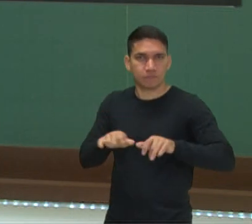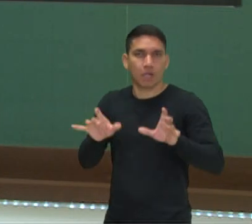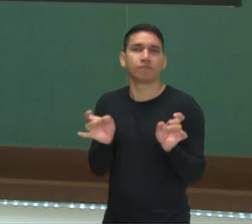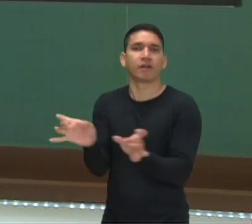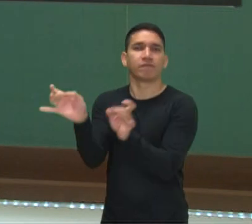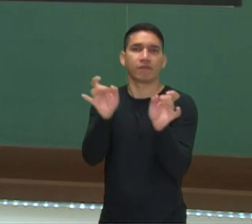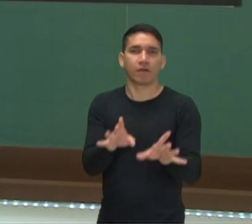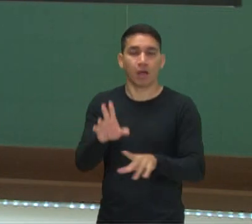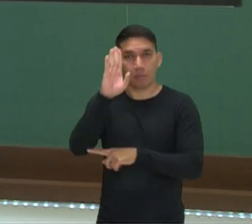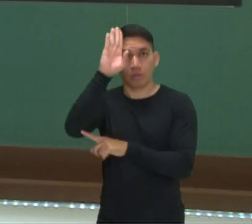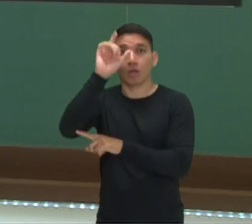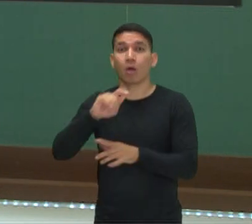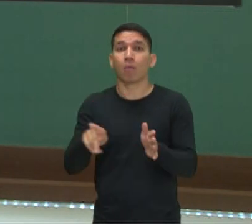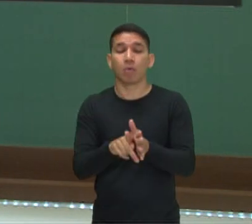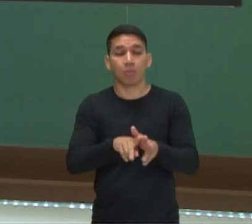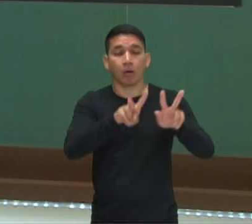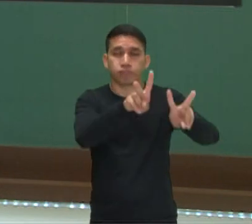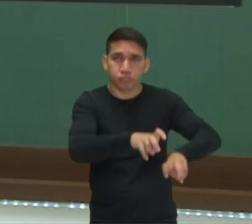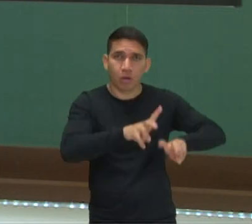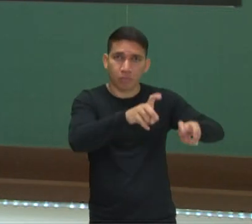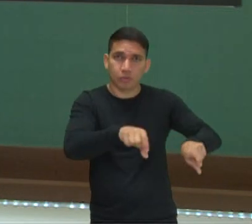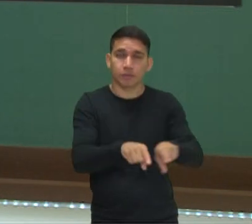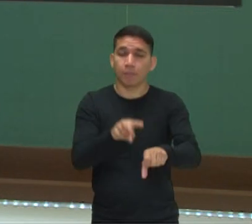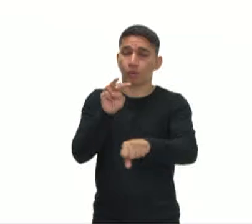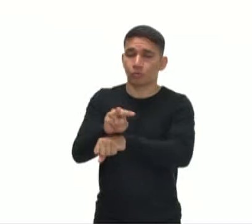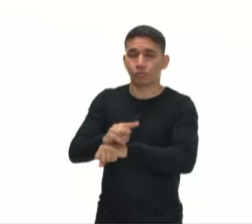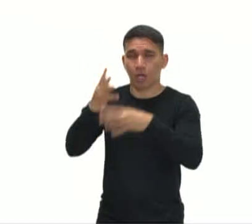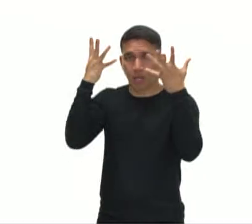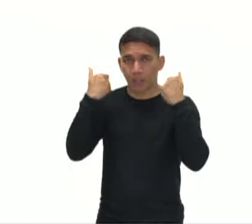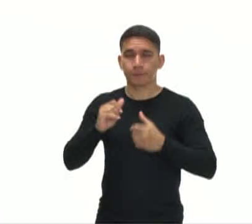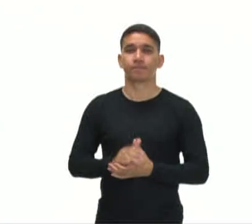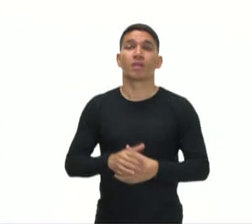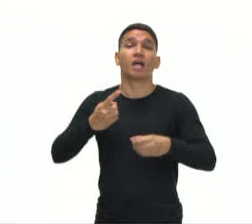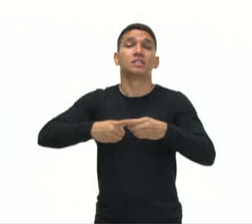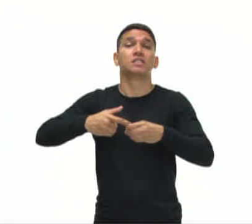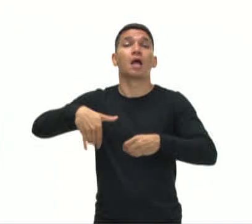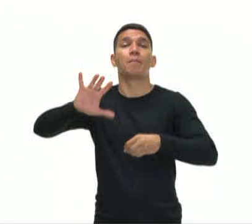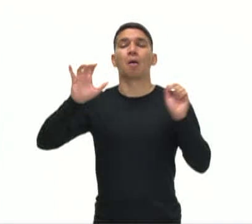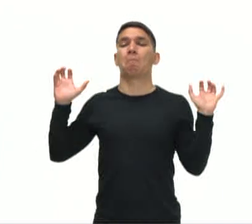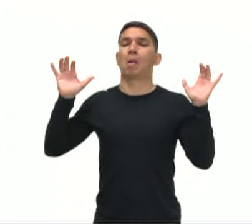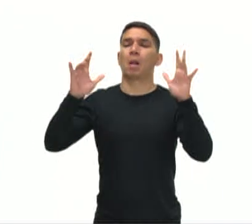principalmente agricultura e pecuária, tá? A cidade mais populosa da